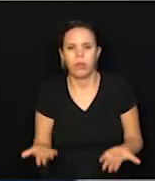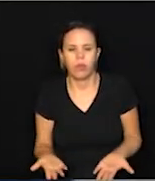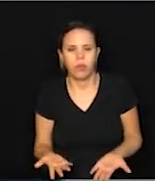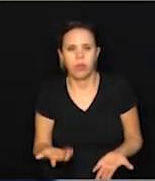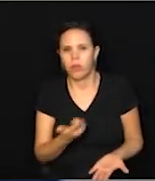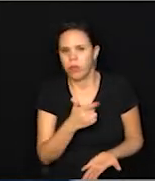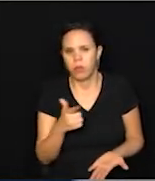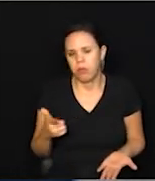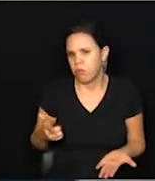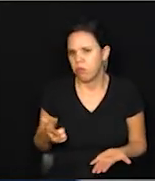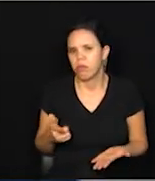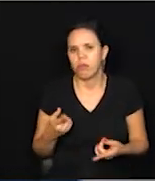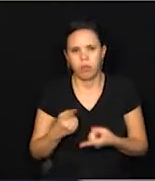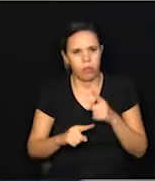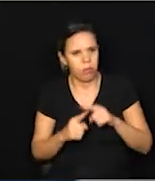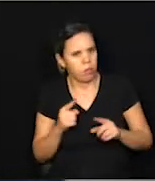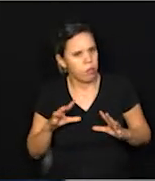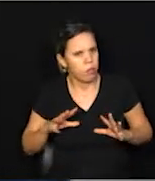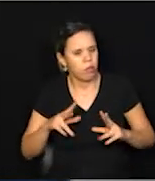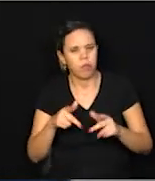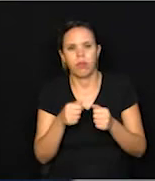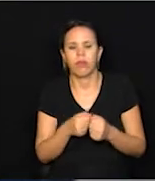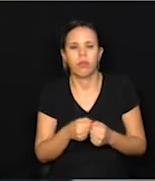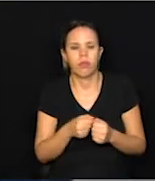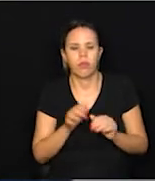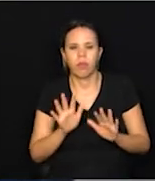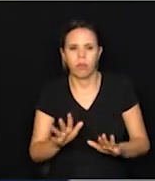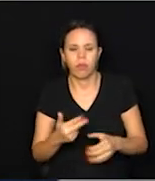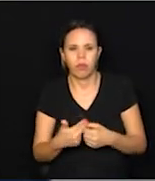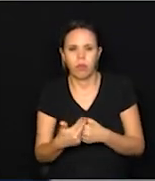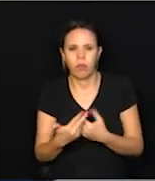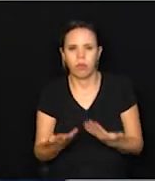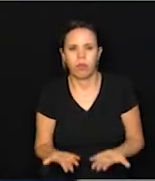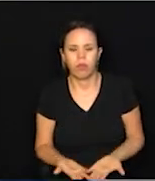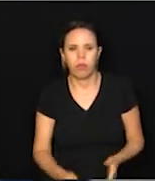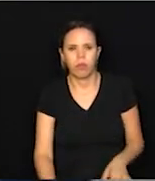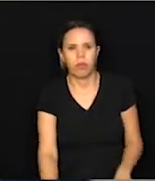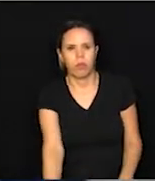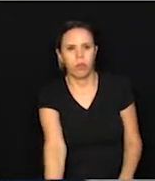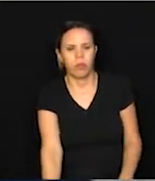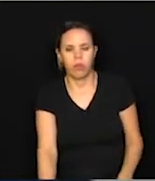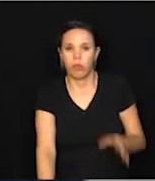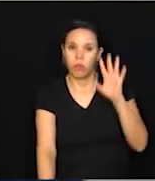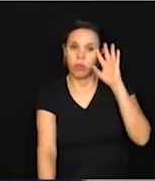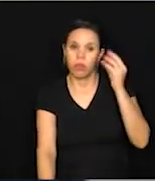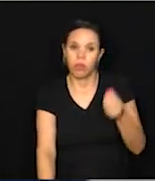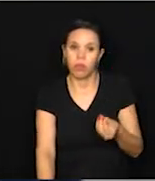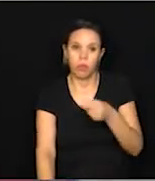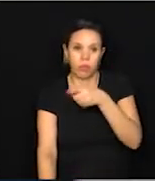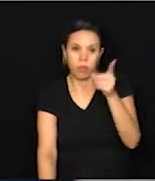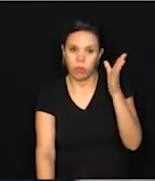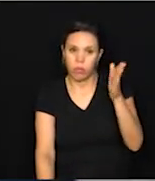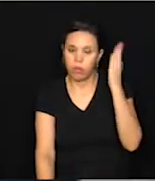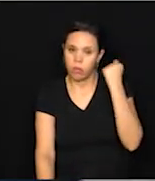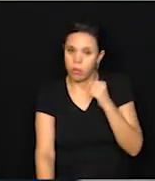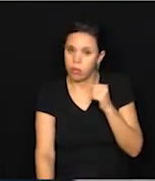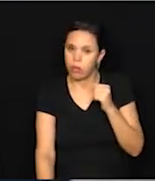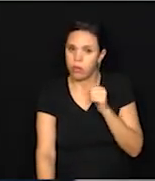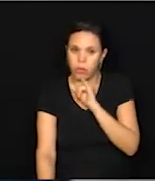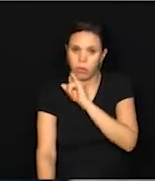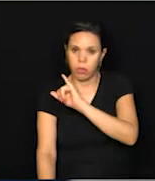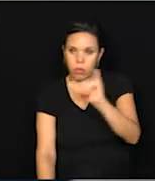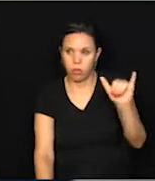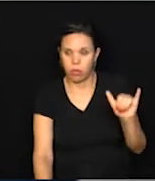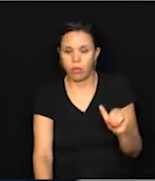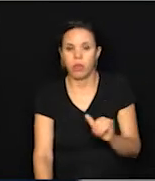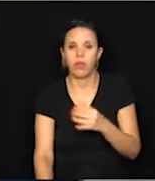que ser assim, um acordo global. Só que como a Unicamp, ela fica... Só para vocês entenderem, vocês já sabem disso, estou falando para a população,